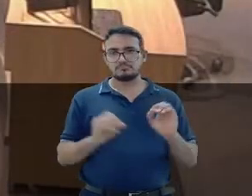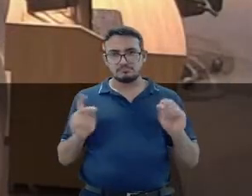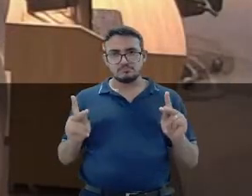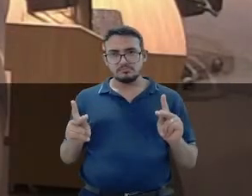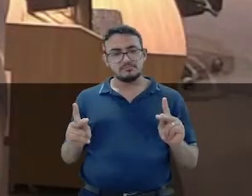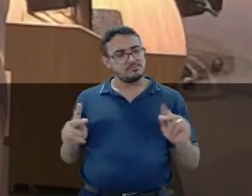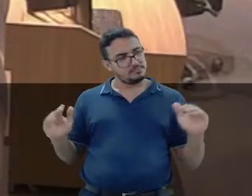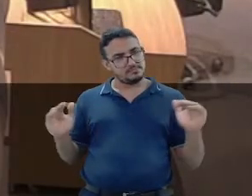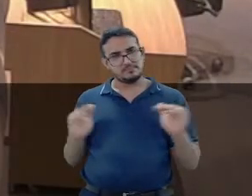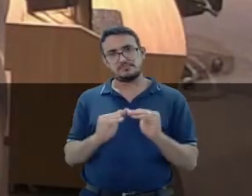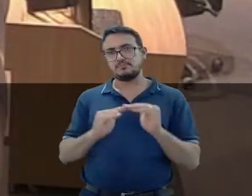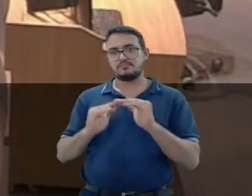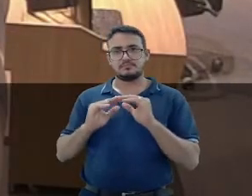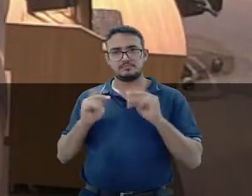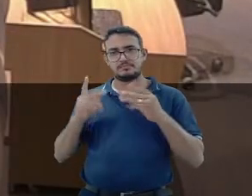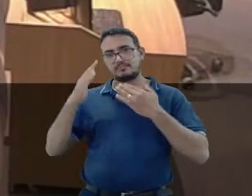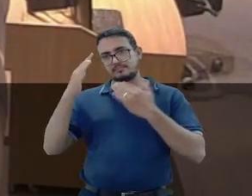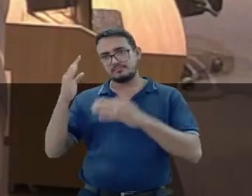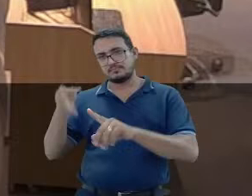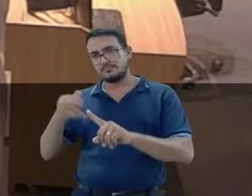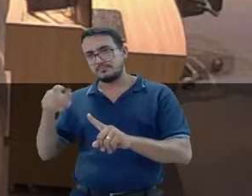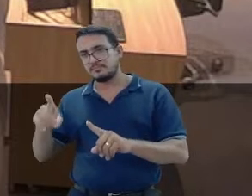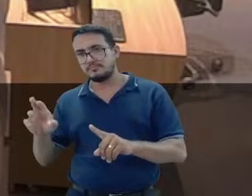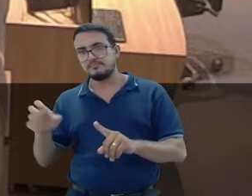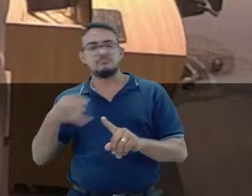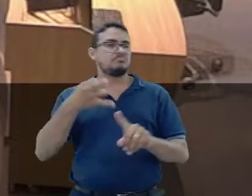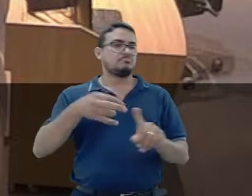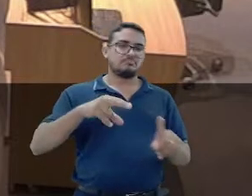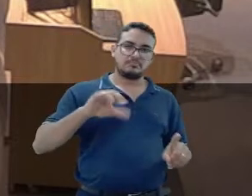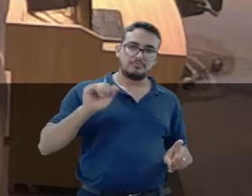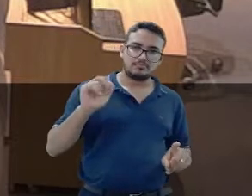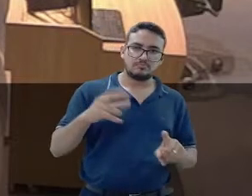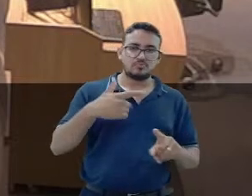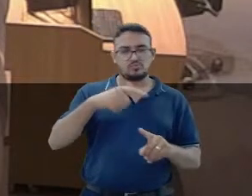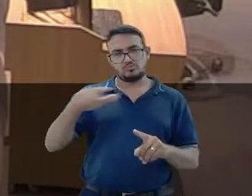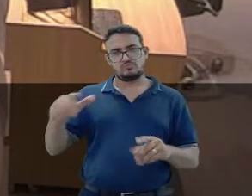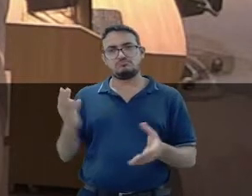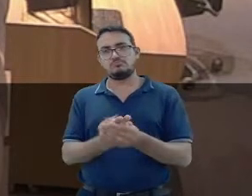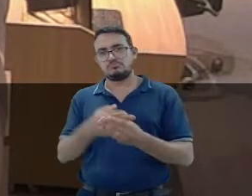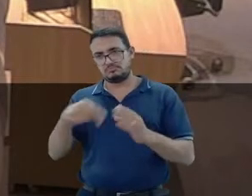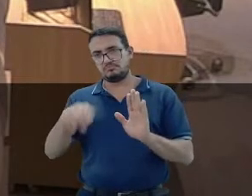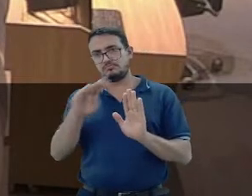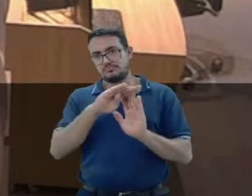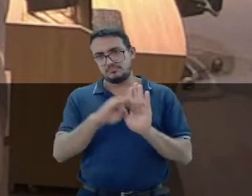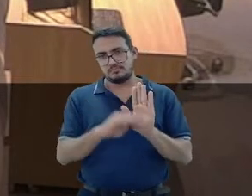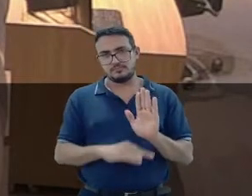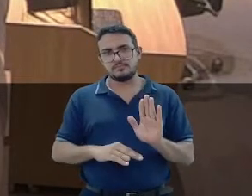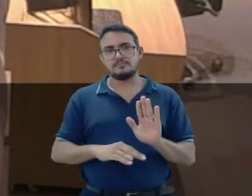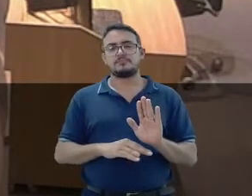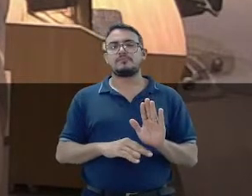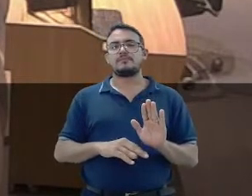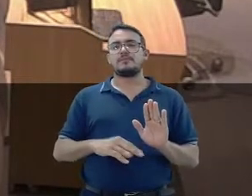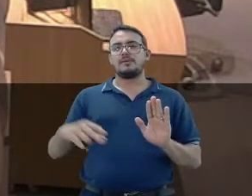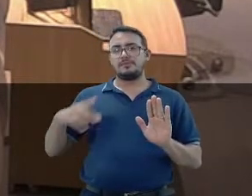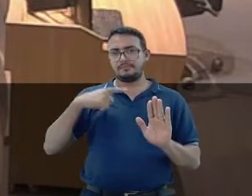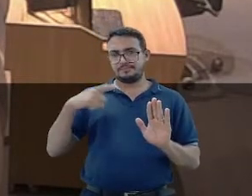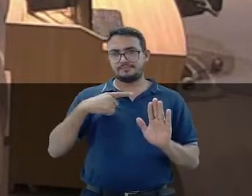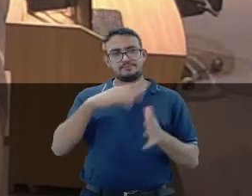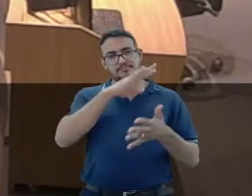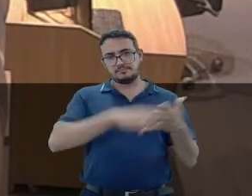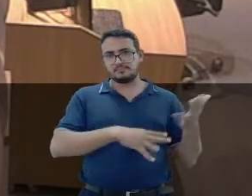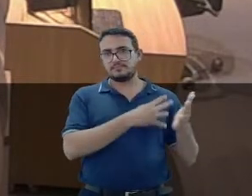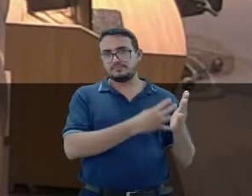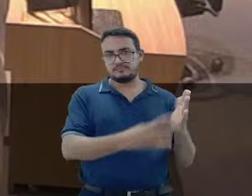Obrigado, desembargador André, desembargador Nicanor. Então, os demais processos da pauta ficam com seus...